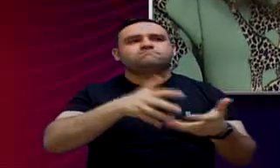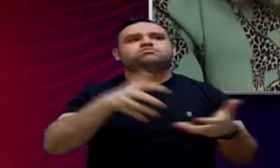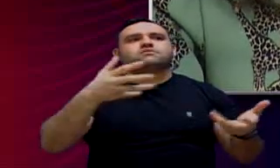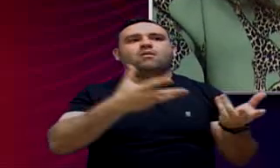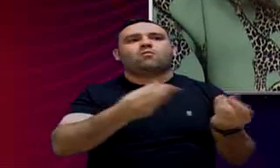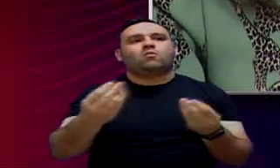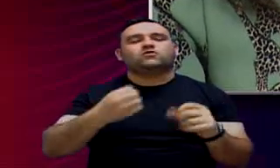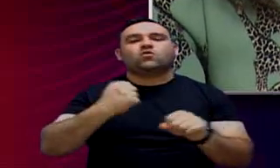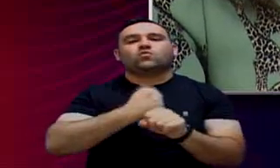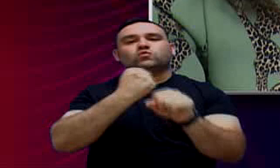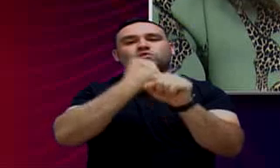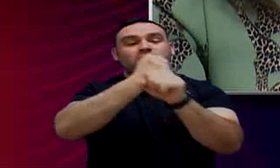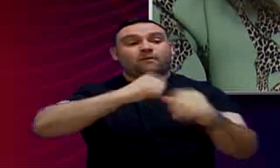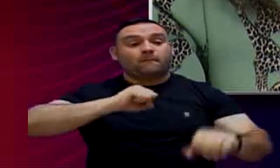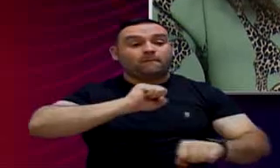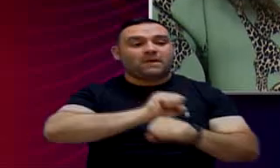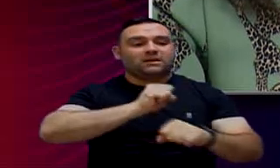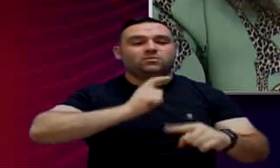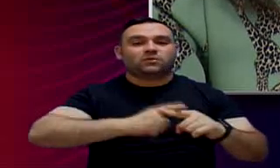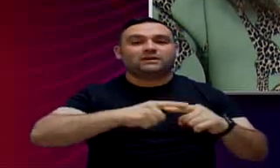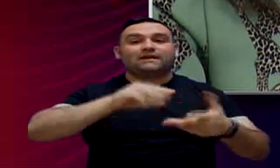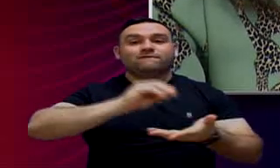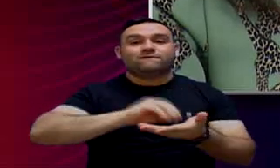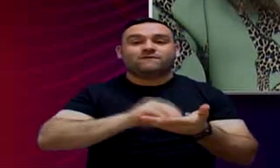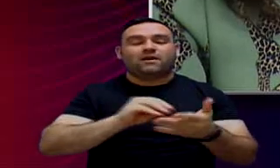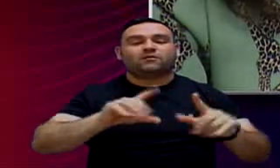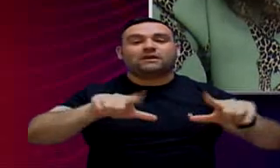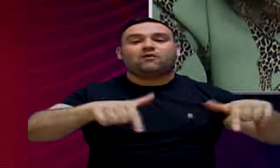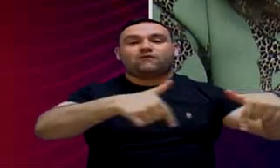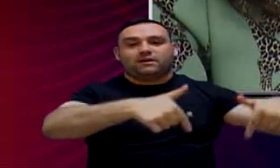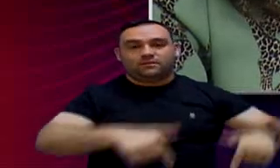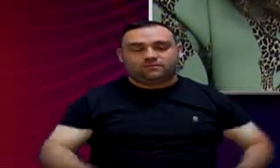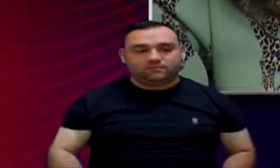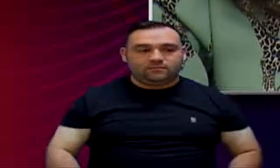muito grande de obras embargadas por falta de alvará